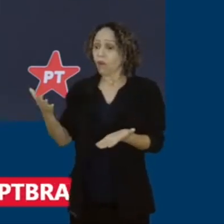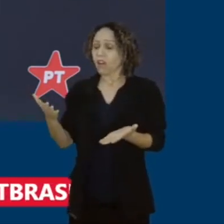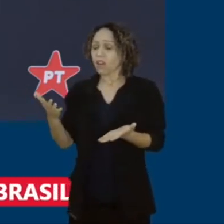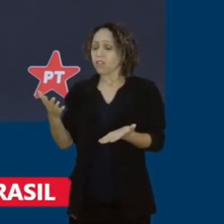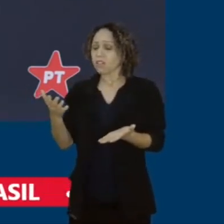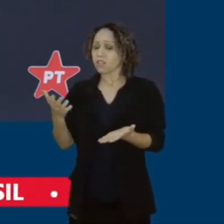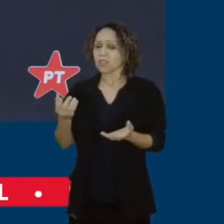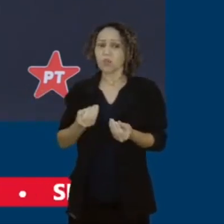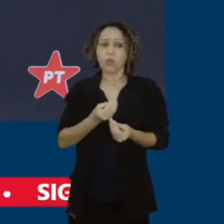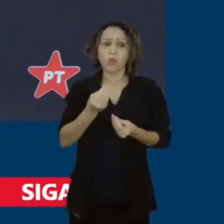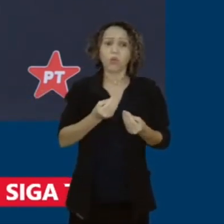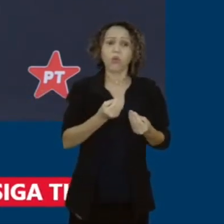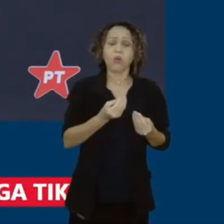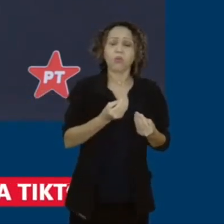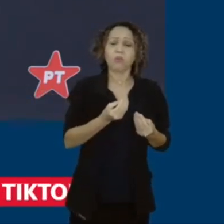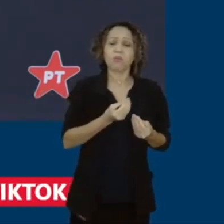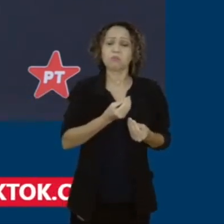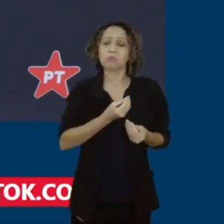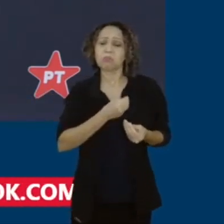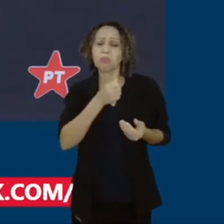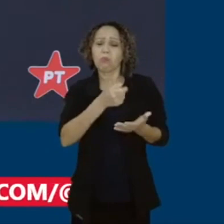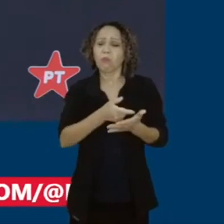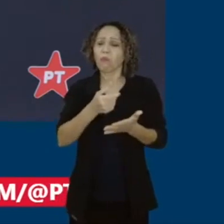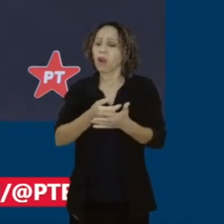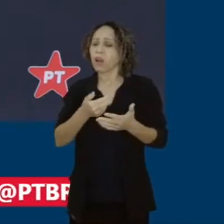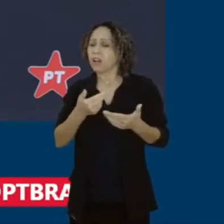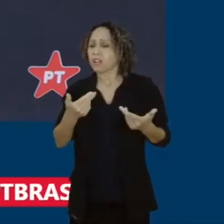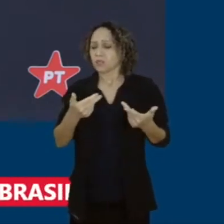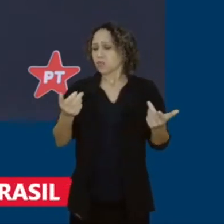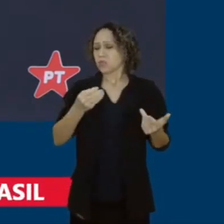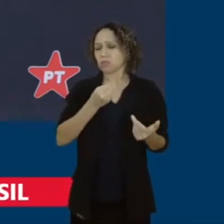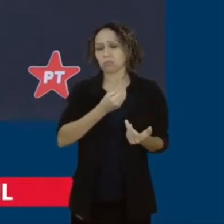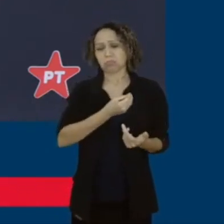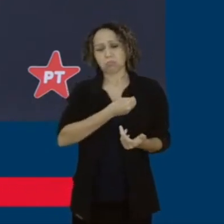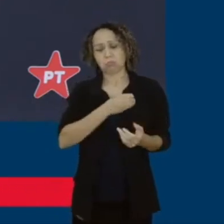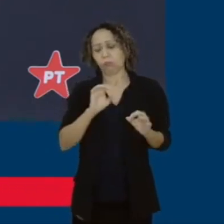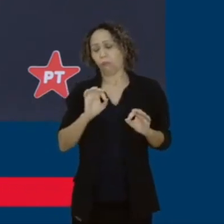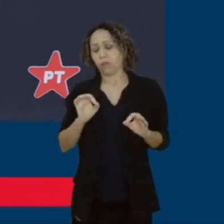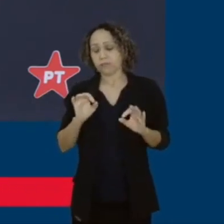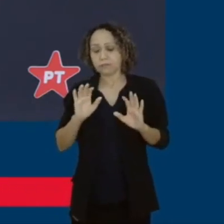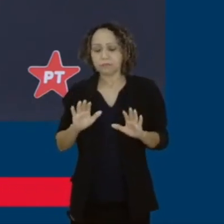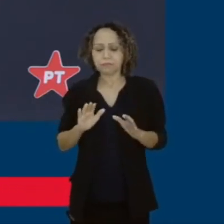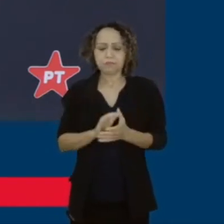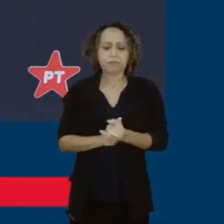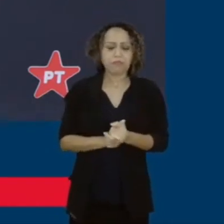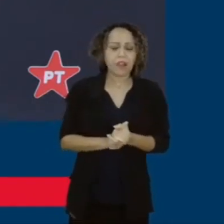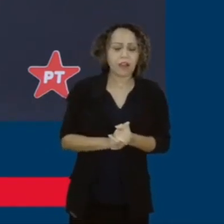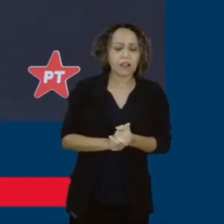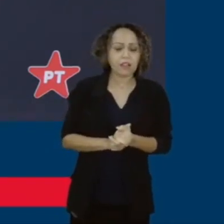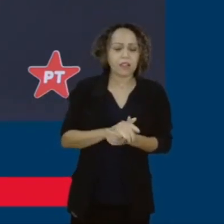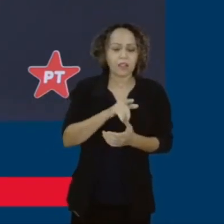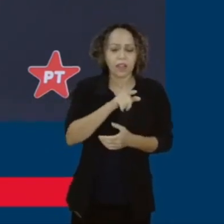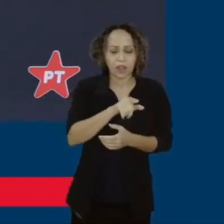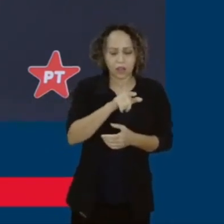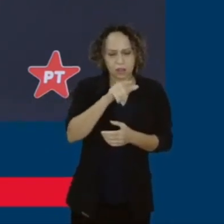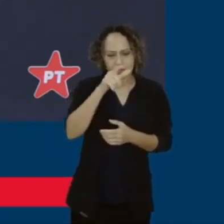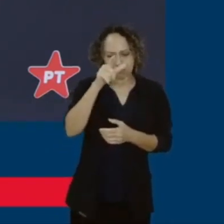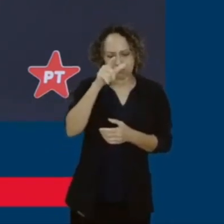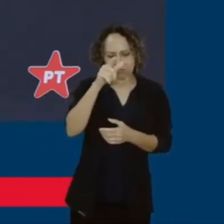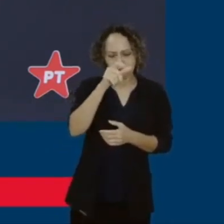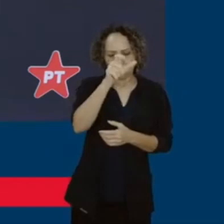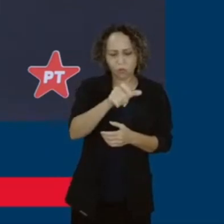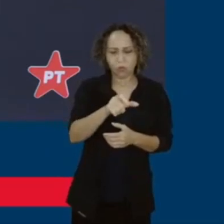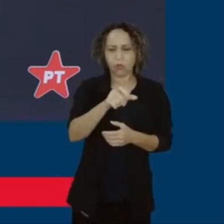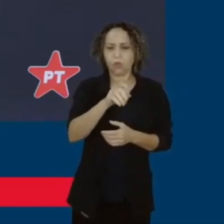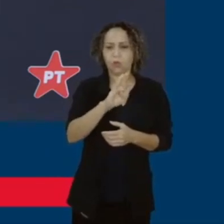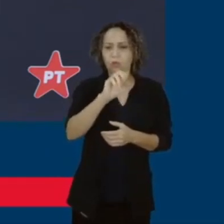Bismarck foi advertido por um filósofo alemão que chamava-se Joachim Schaster, que dizia o seguinte: os trabalhadores, com a evolução dos